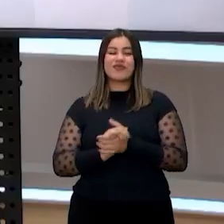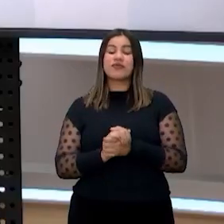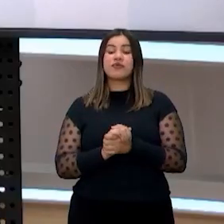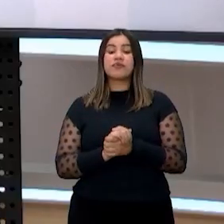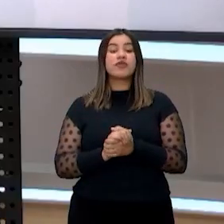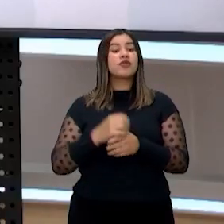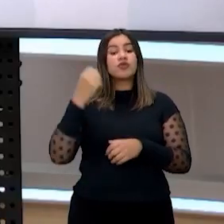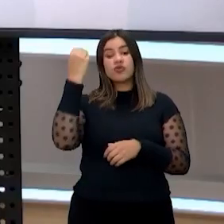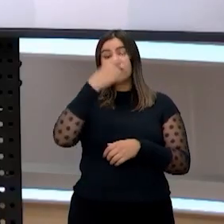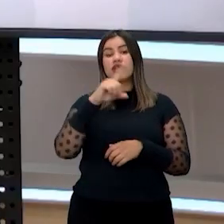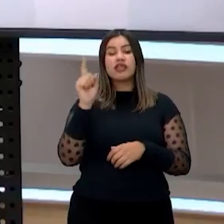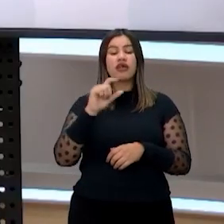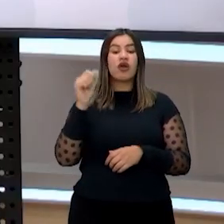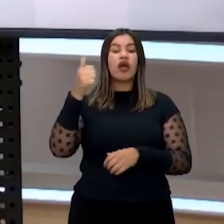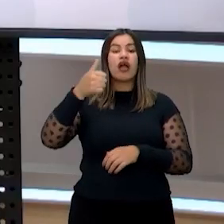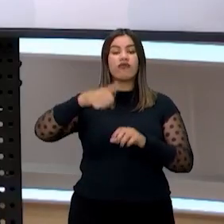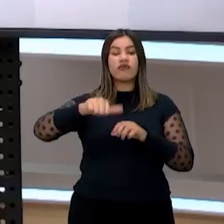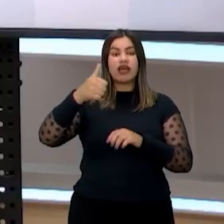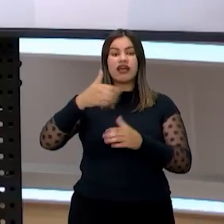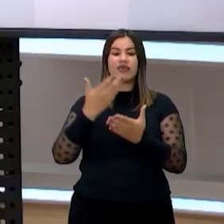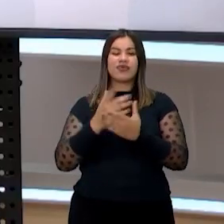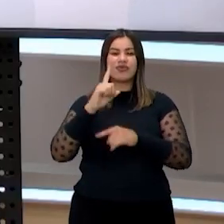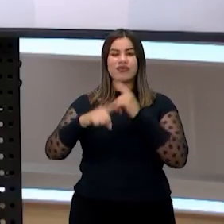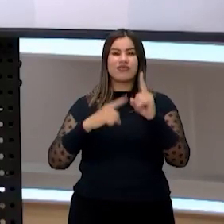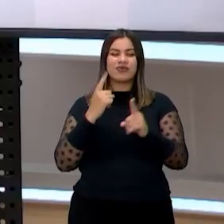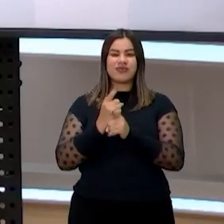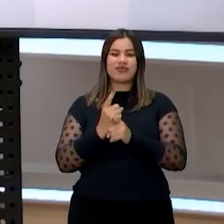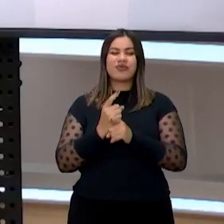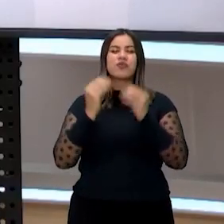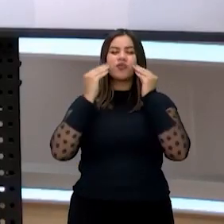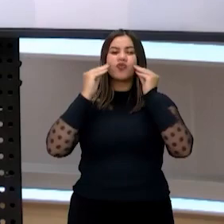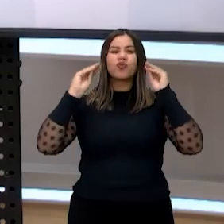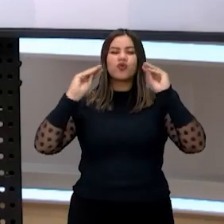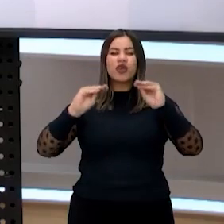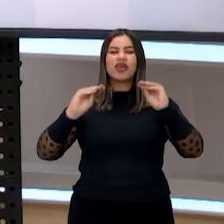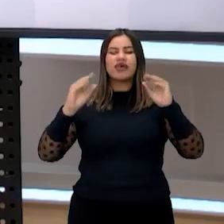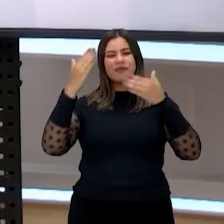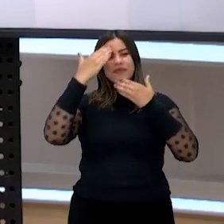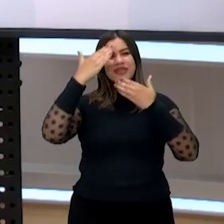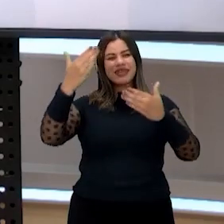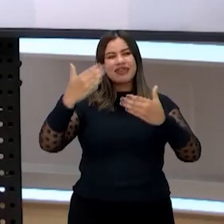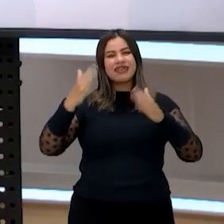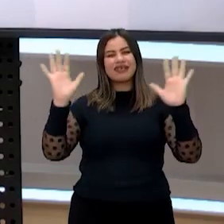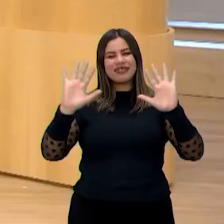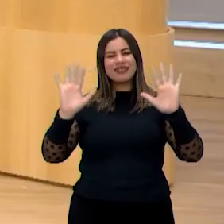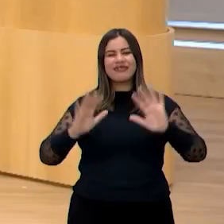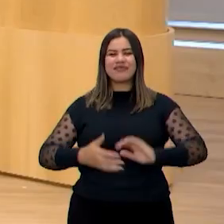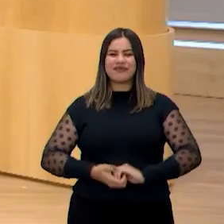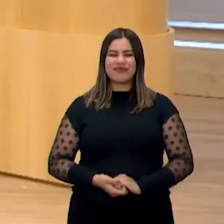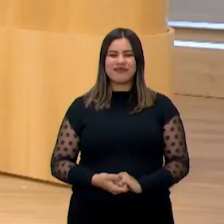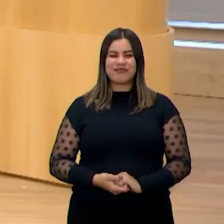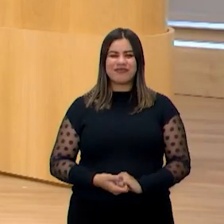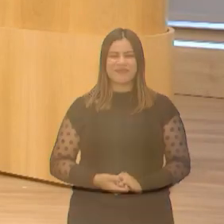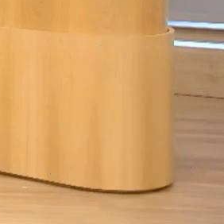se esqueçam de avaliar a aula. A gente se vê na próxima. Beijão para vocês. Obrigado, gente. Tchau, tchau.